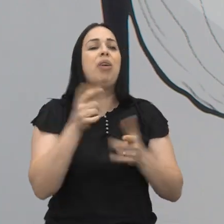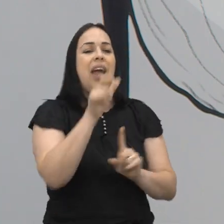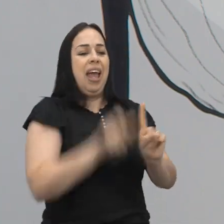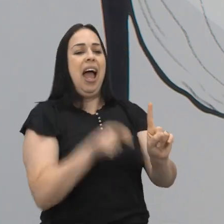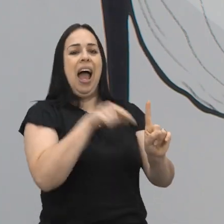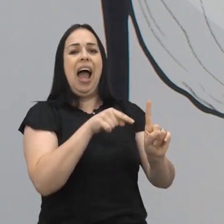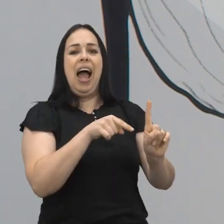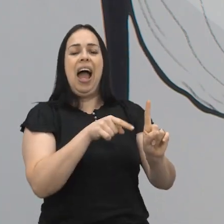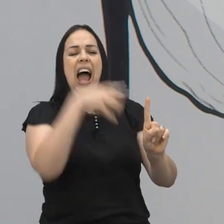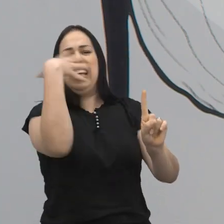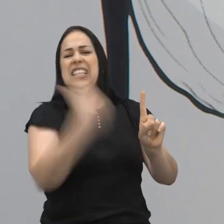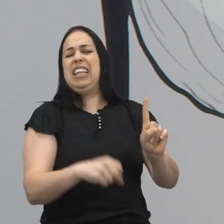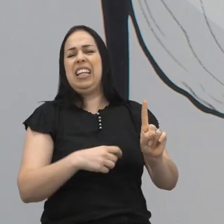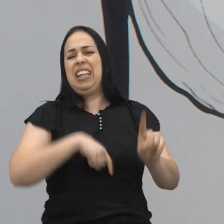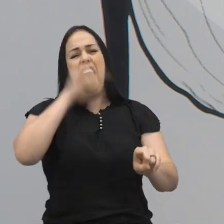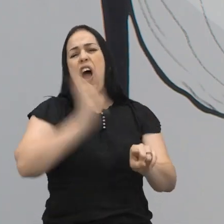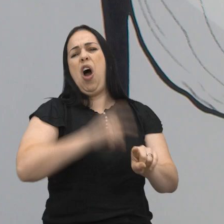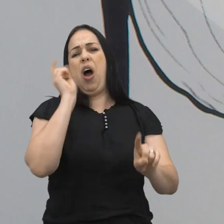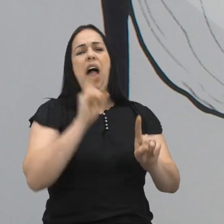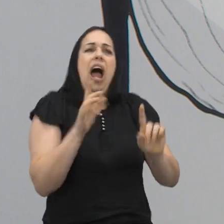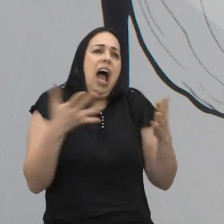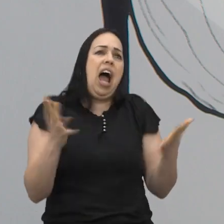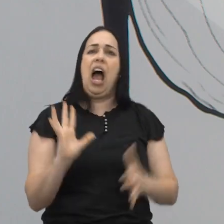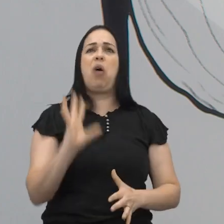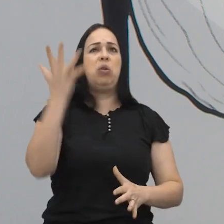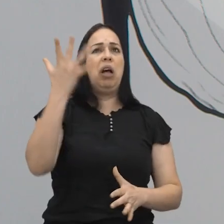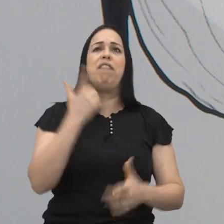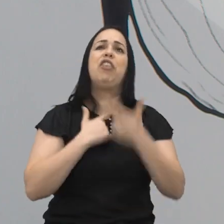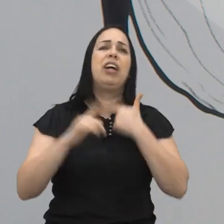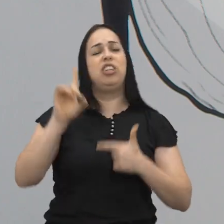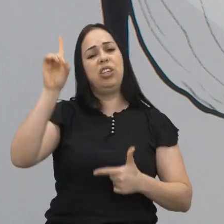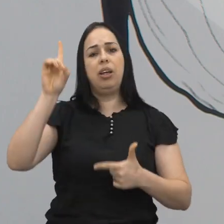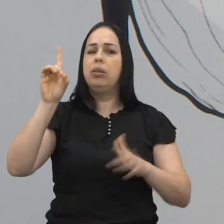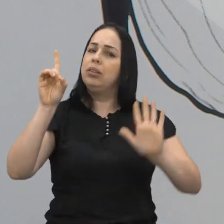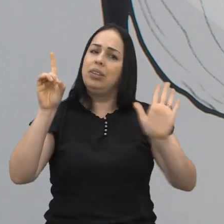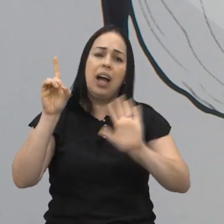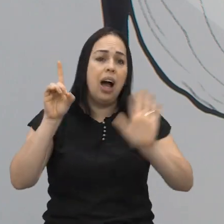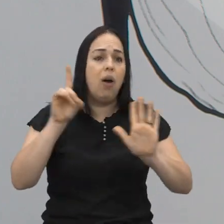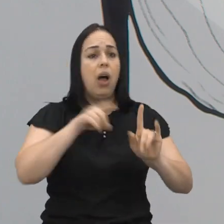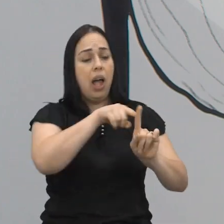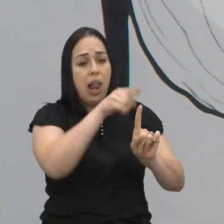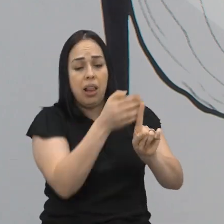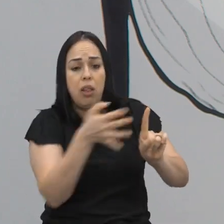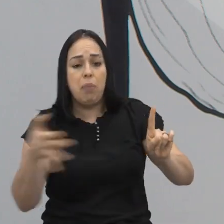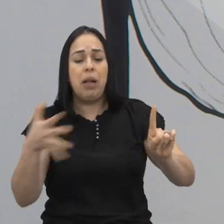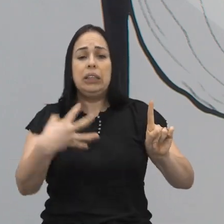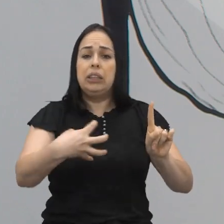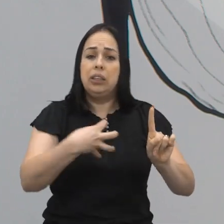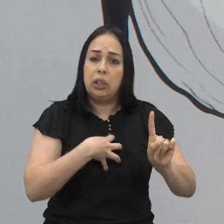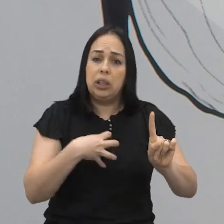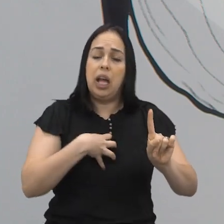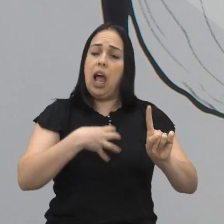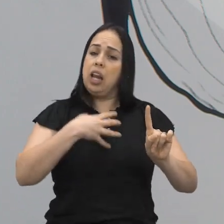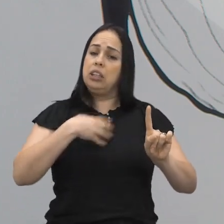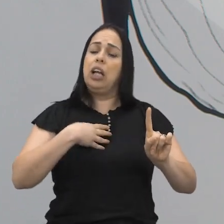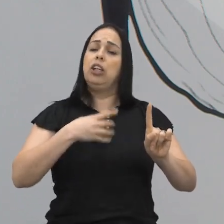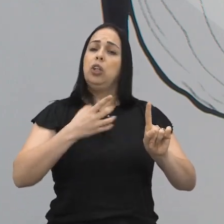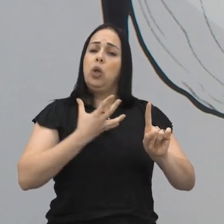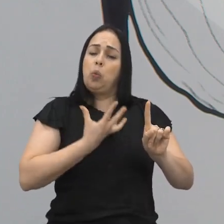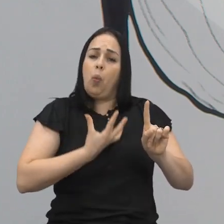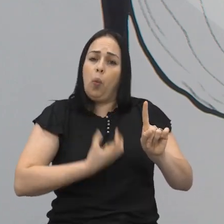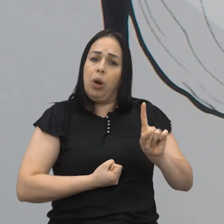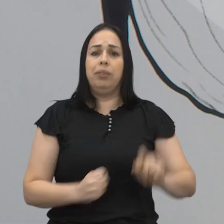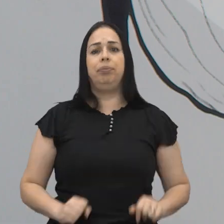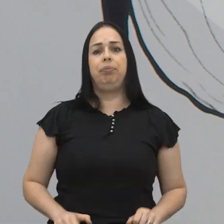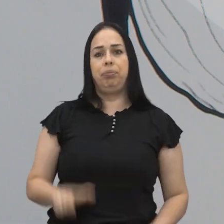pessoas no no senso comum esperam que a pessoa entre na aceitação e pronto ai tinha que ser assim foi a vontade de Deus não e a pessoa